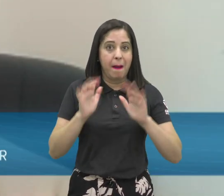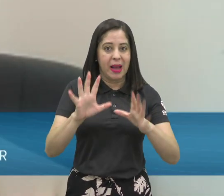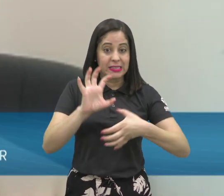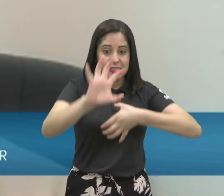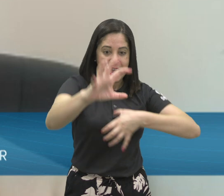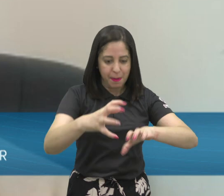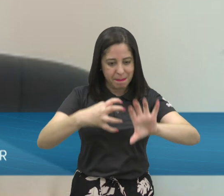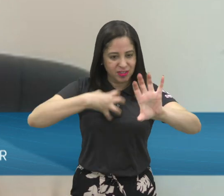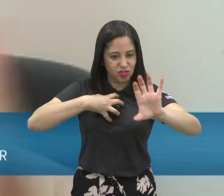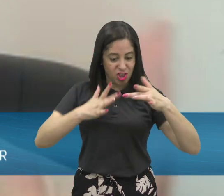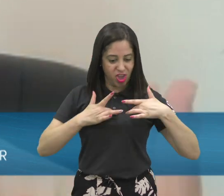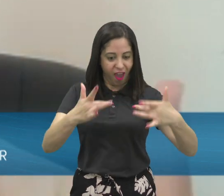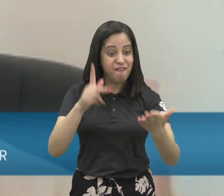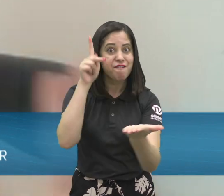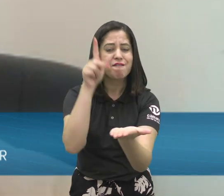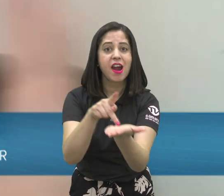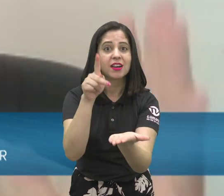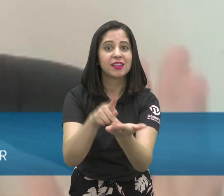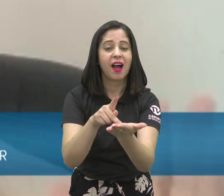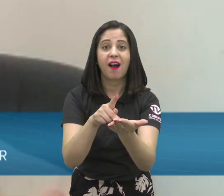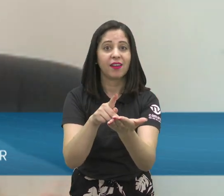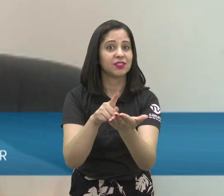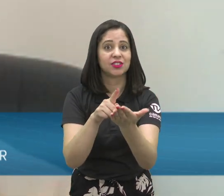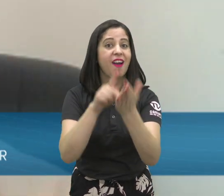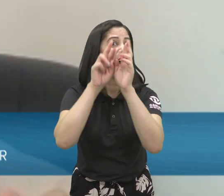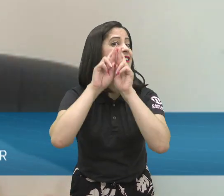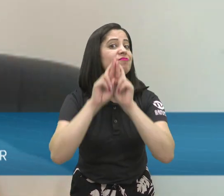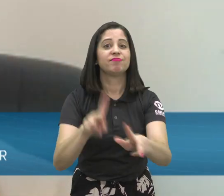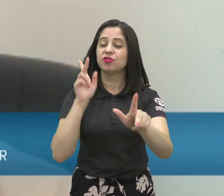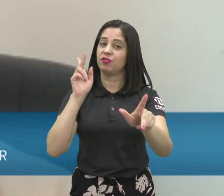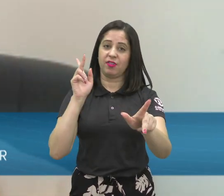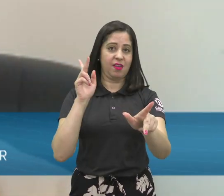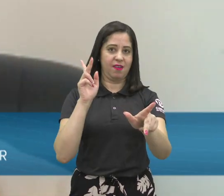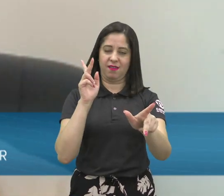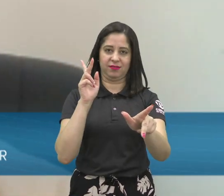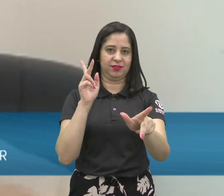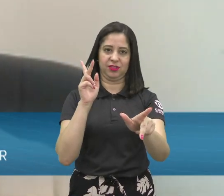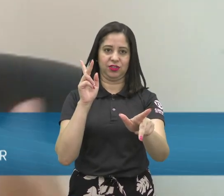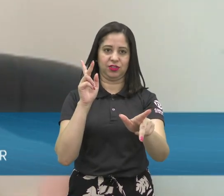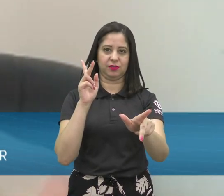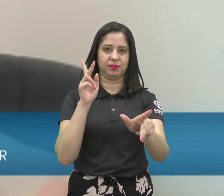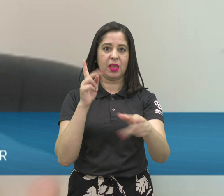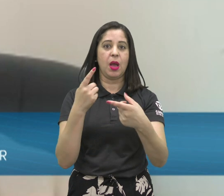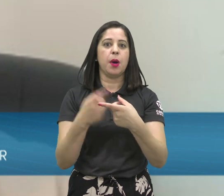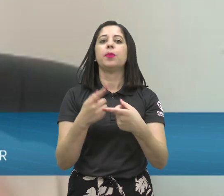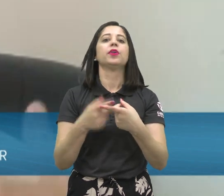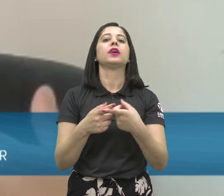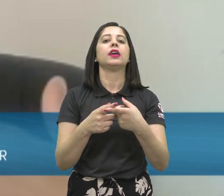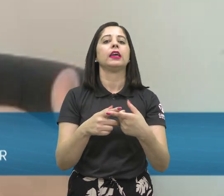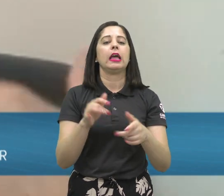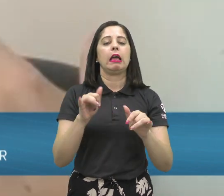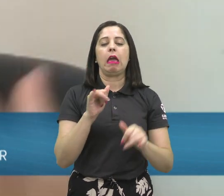de solidariedade, a gente expande muito mais essa noção de ego. Quando se postula, né, a questão de ego